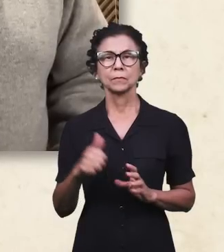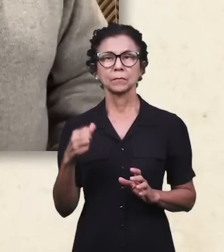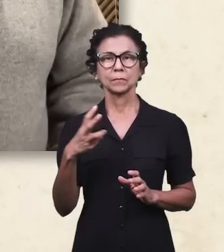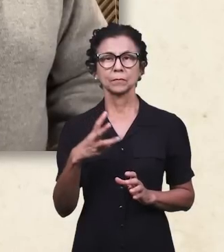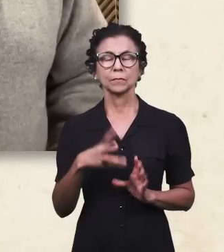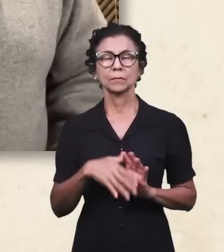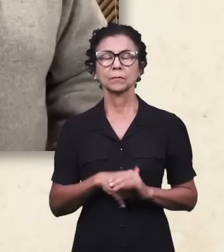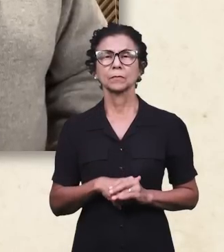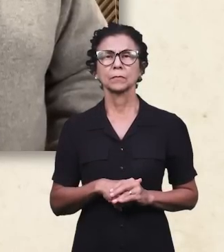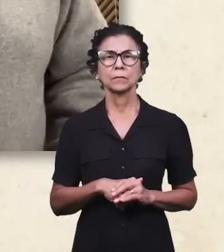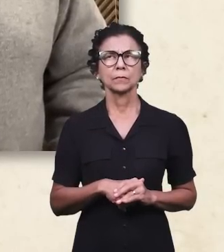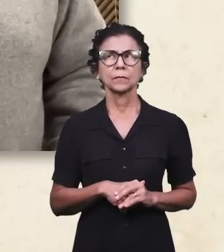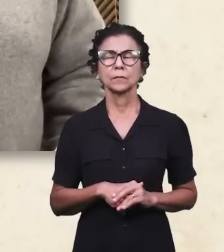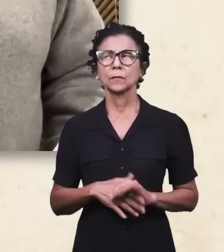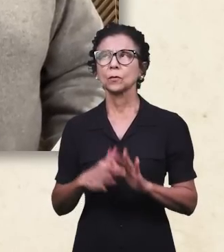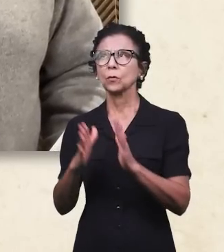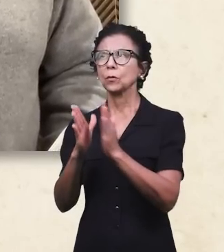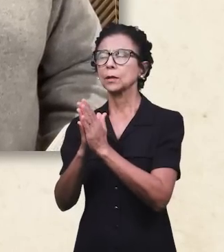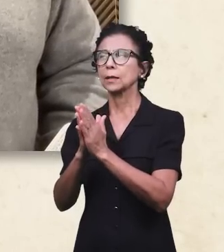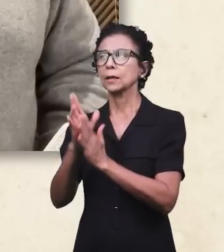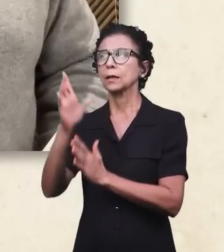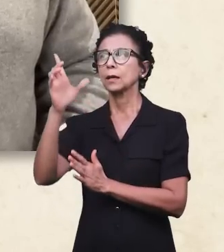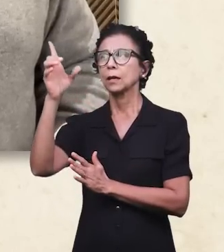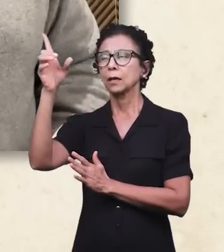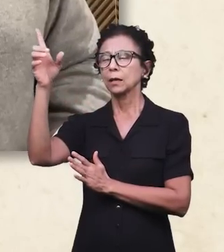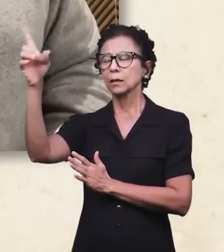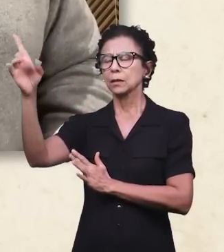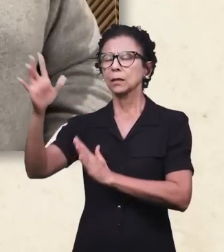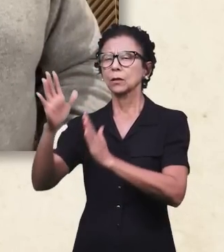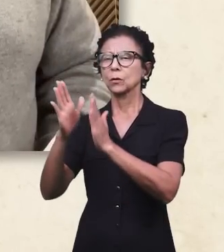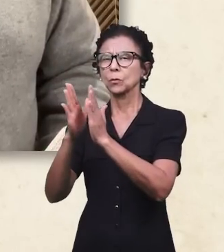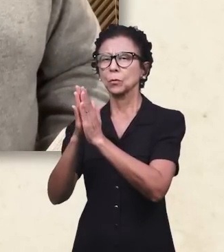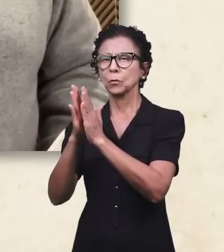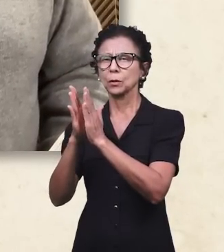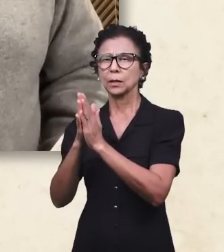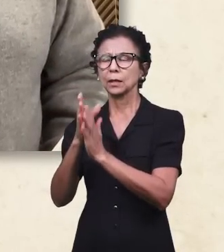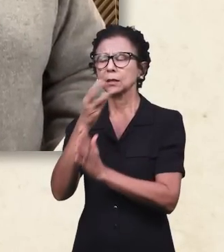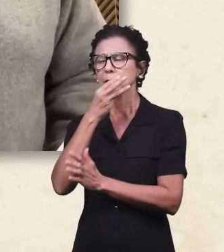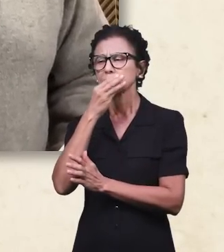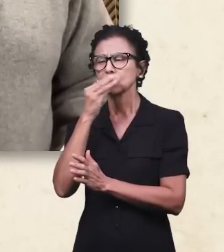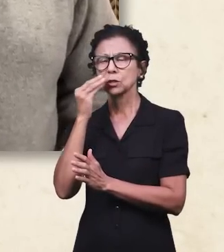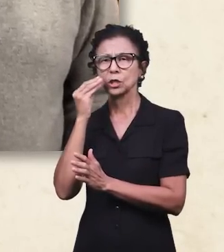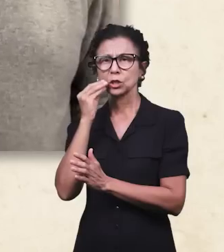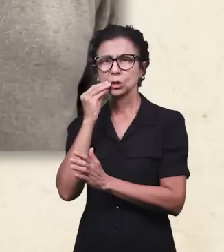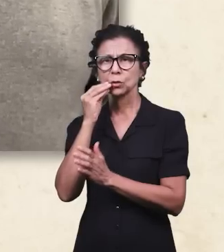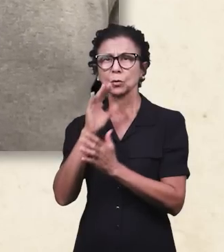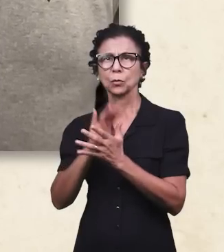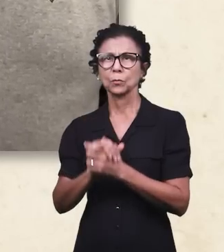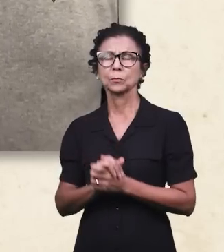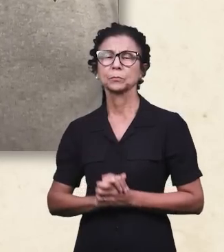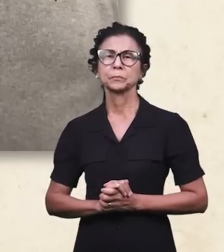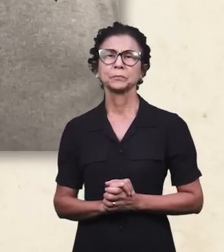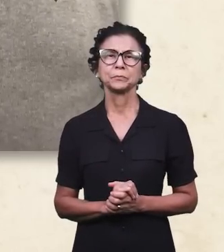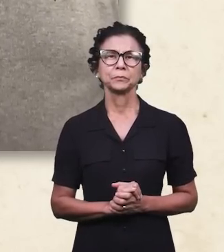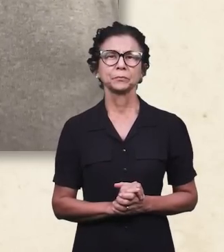ao Senhor Deus para o buscar com oração e rogos, com jejum e saco e cinza.